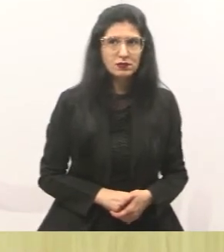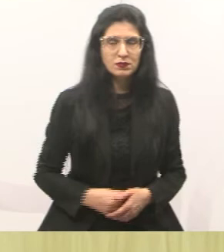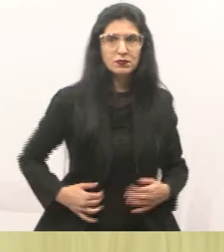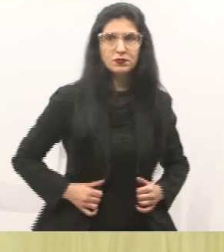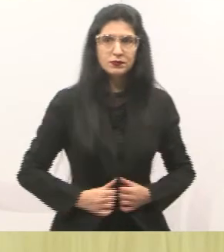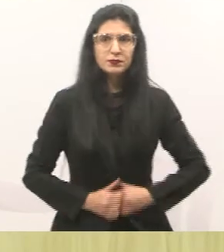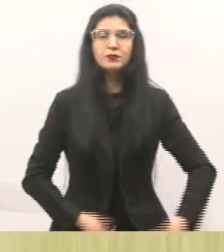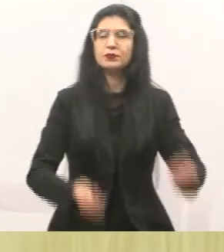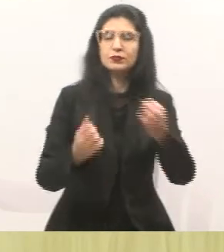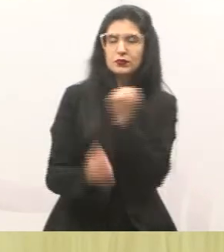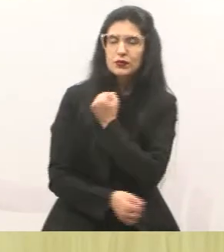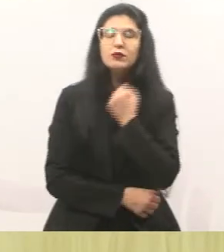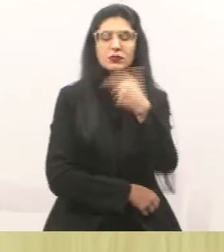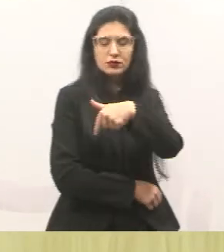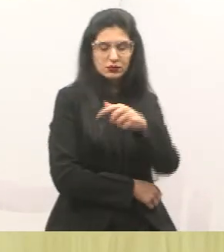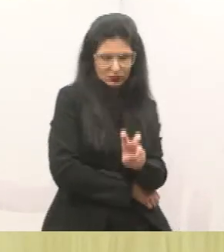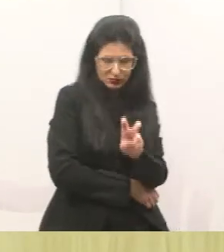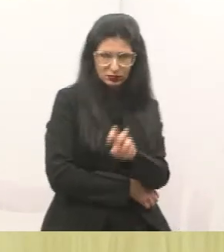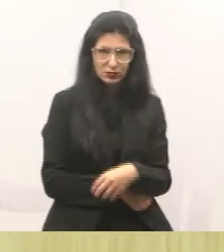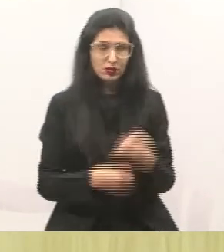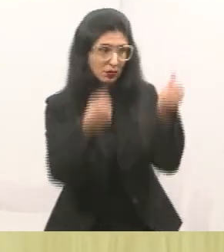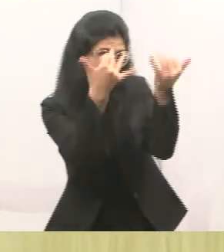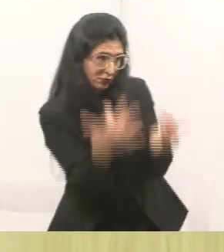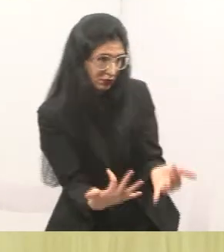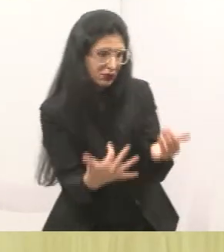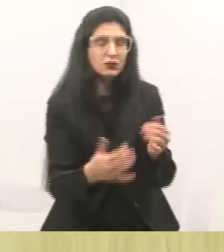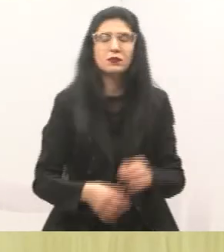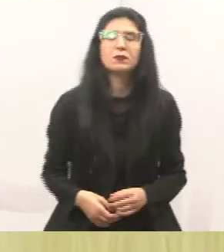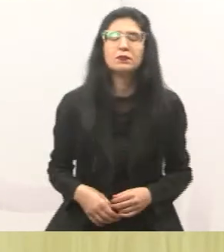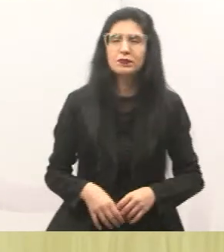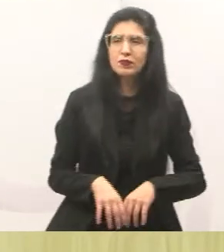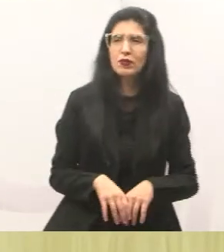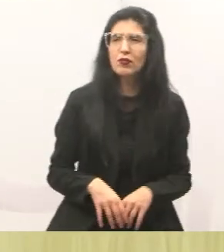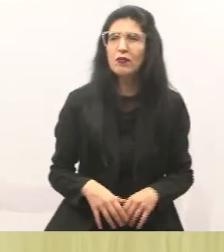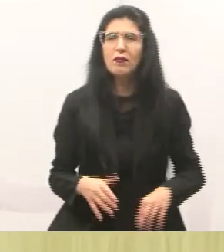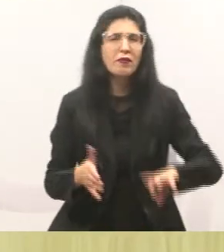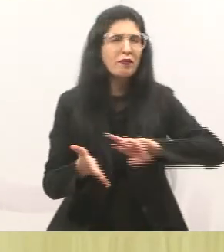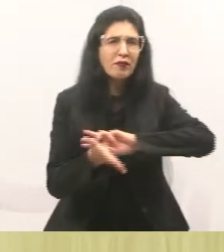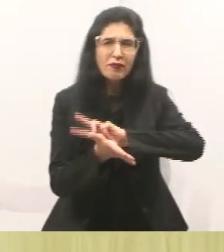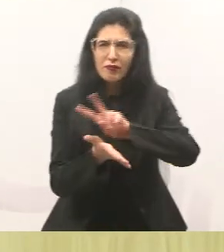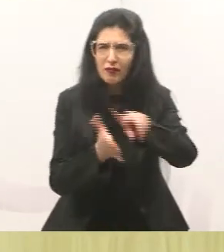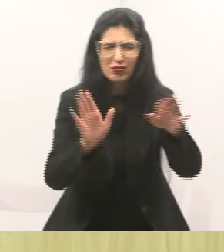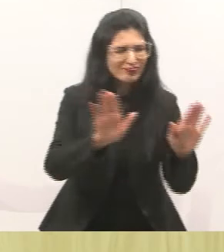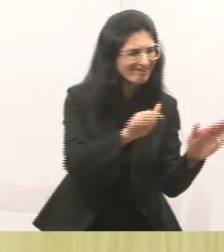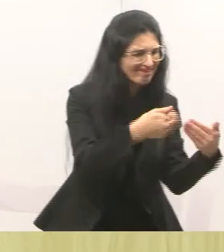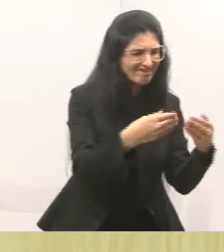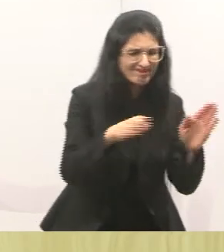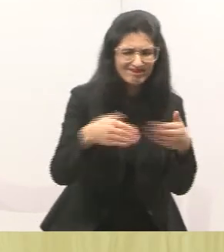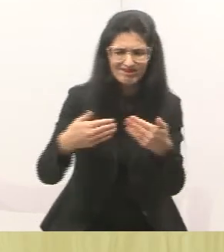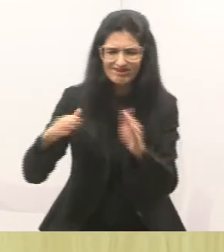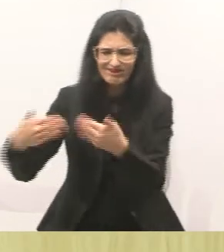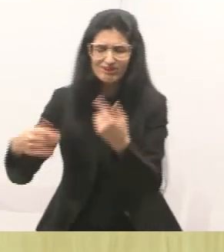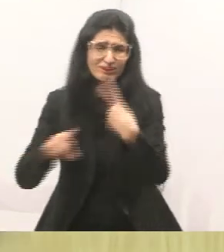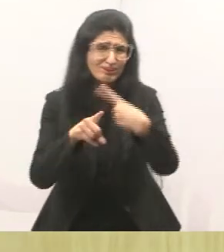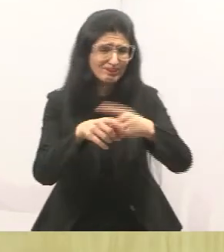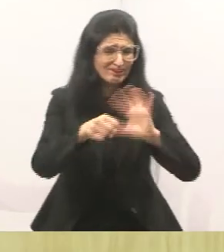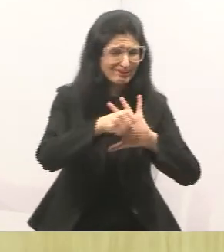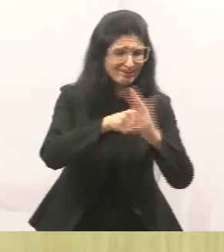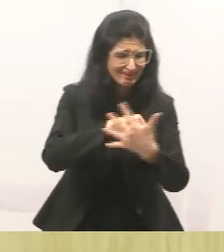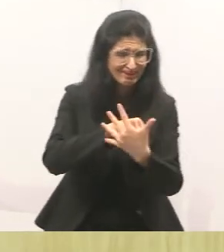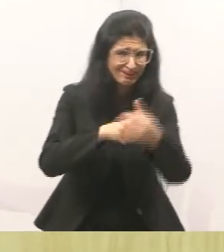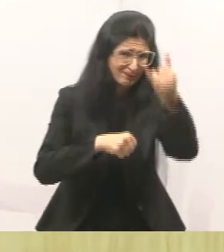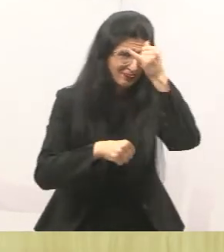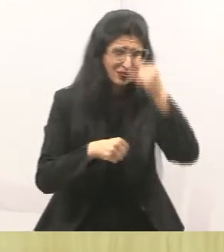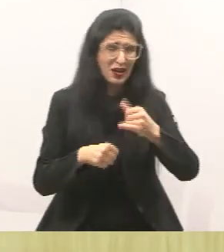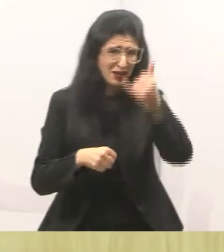Pedido de informação número 75. Considerando o fechamento de diversos equipamentos públicos devido à pandemia do Covid-19 e considerando